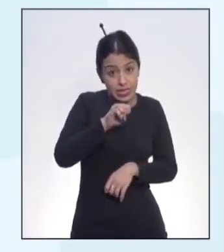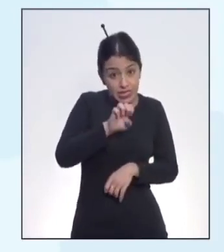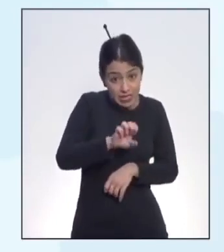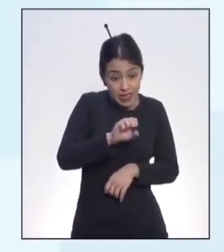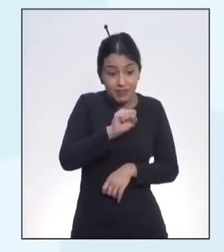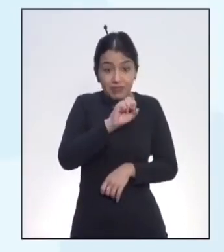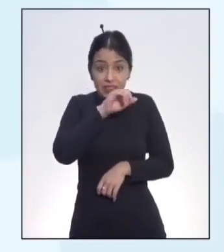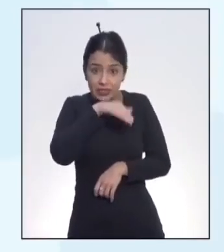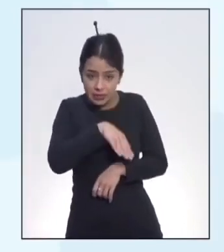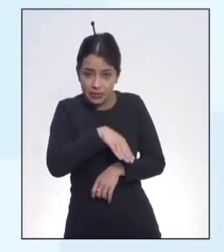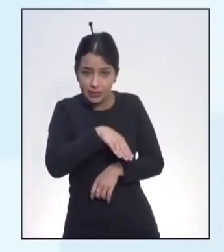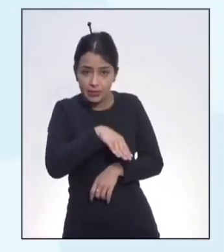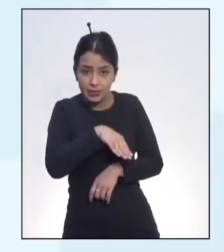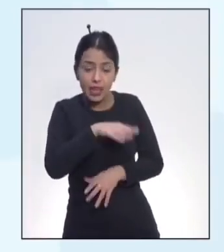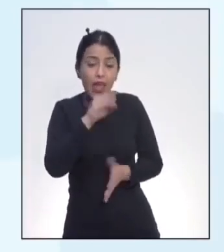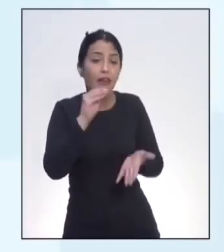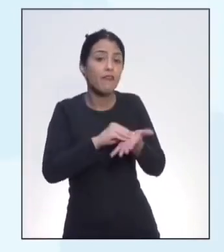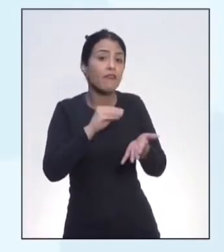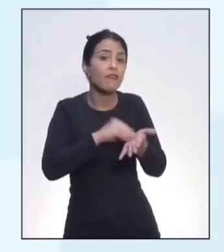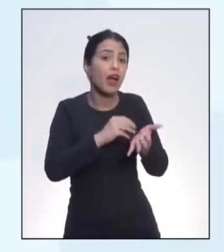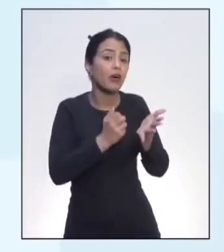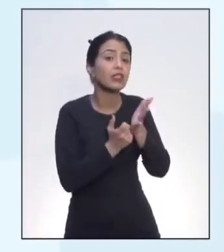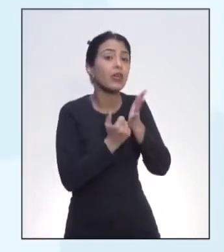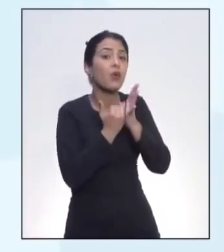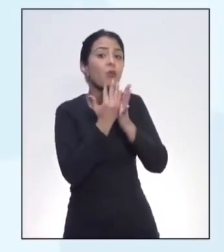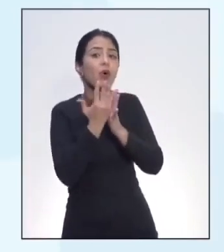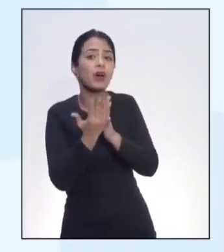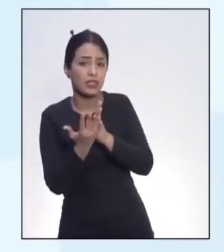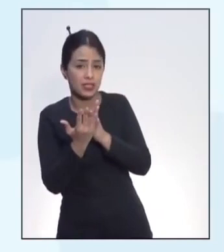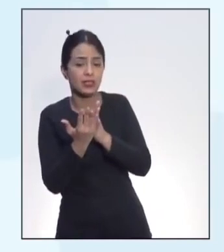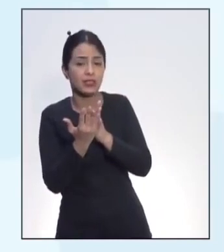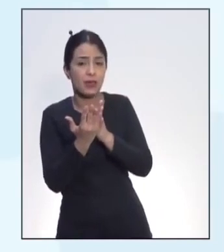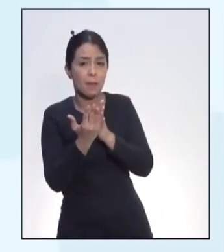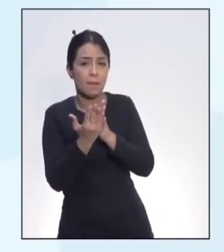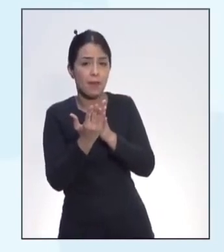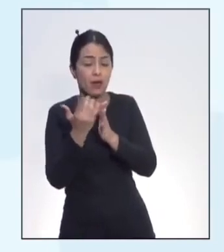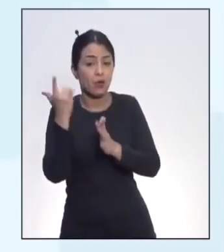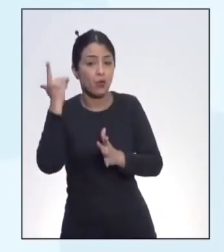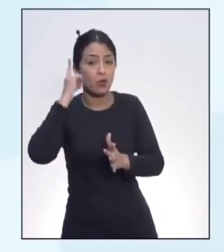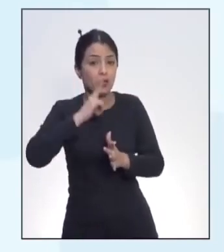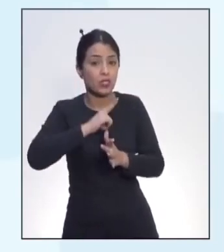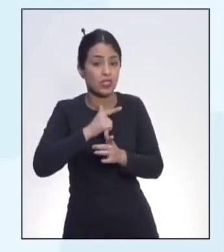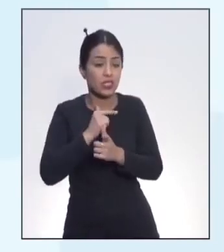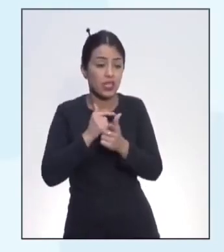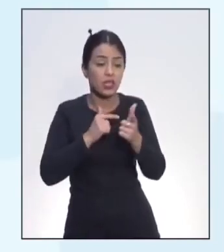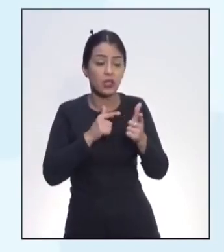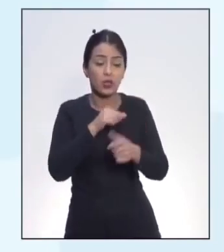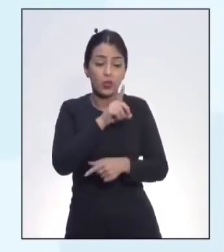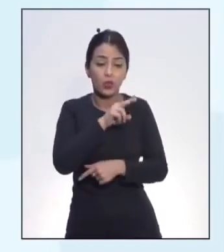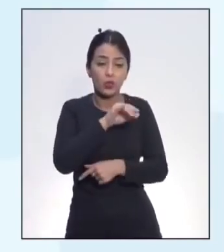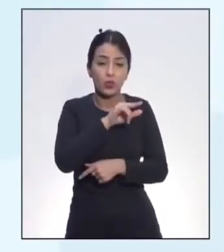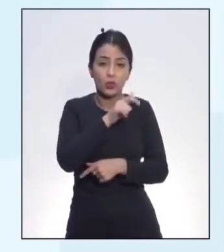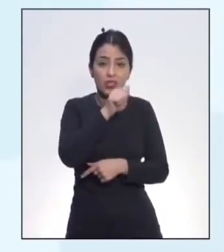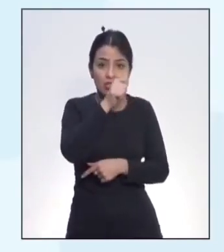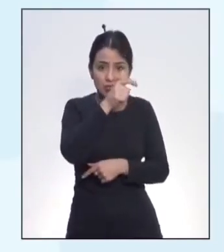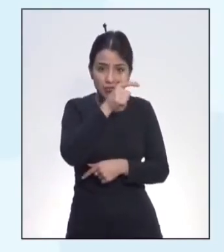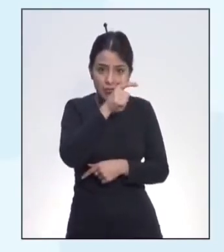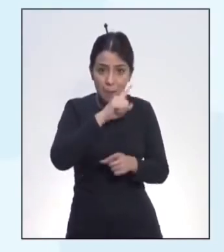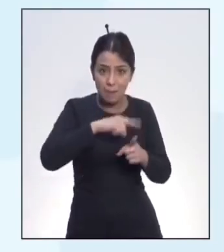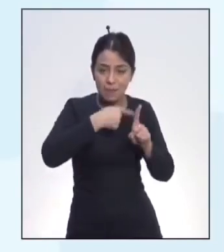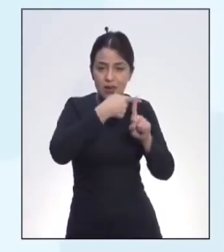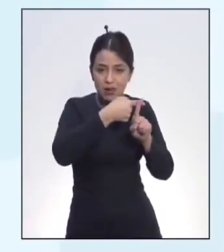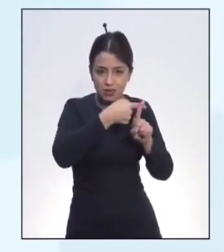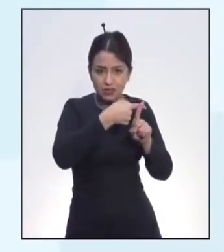destas, quantas faltam para completar uma dúzia? E aí tem duas situações possíveis, porque eu coloquei aqui circulado